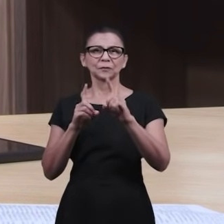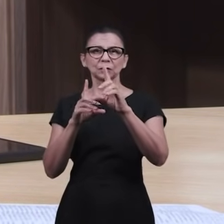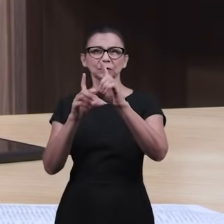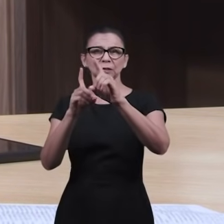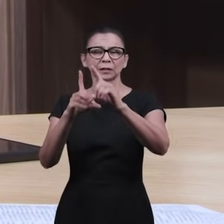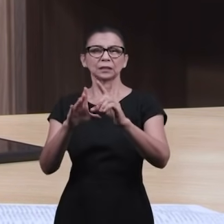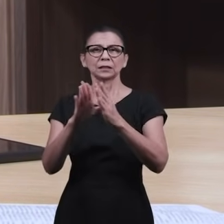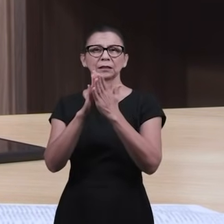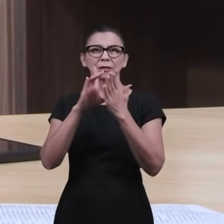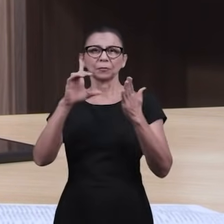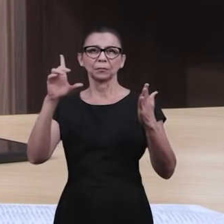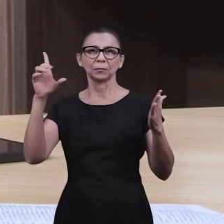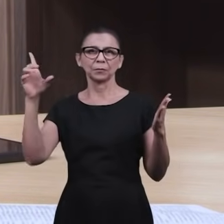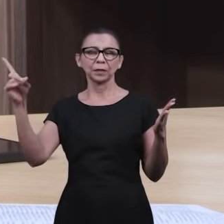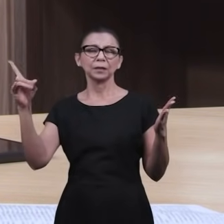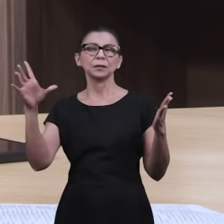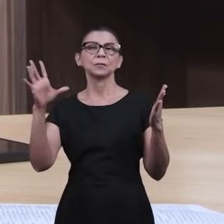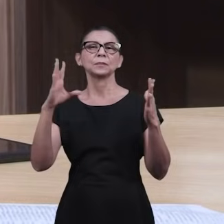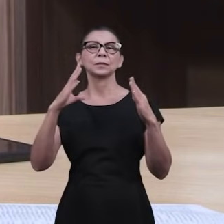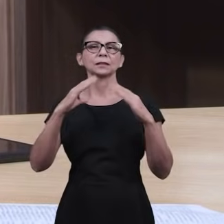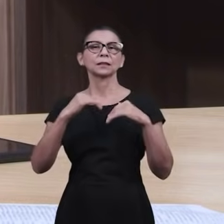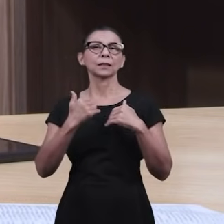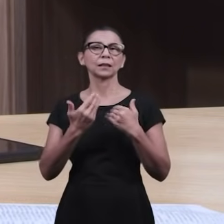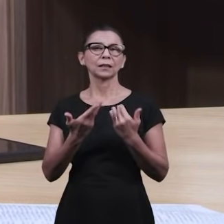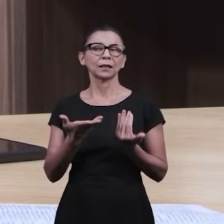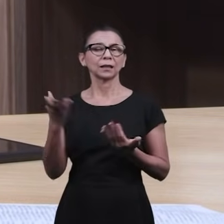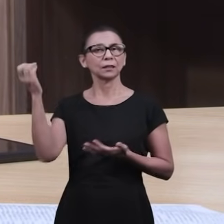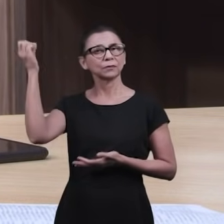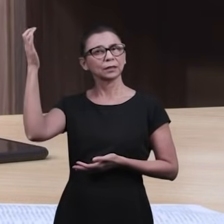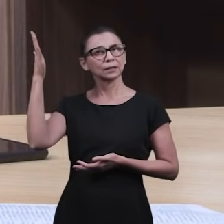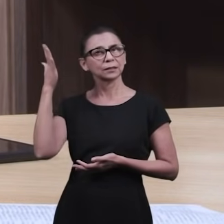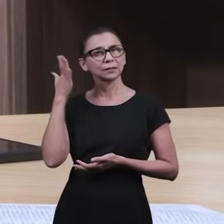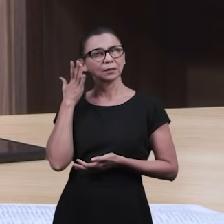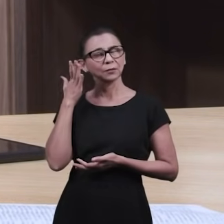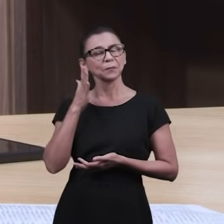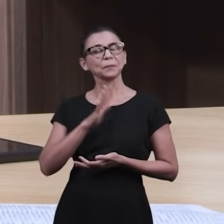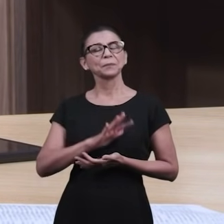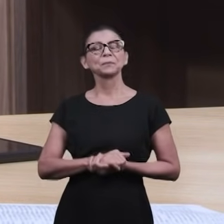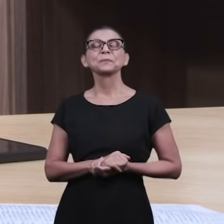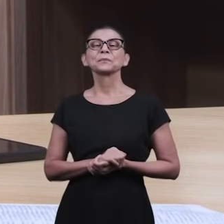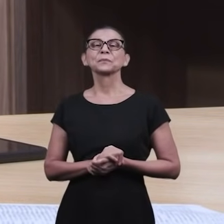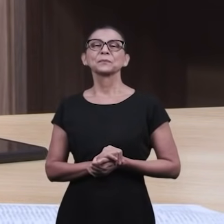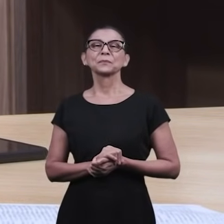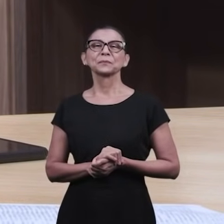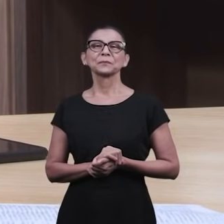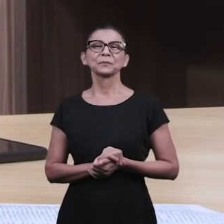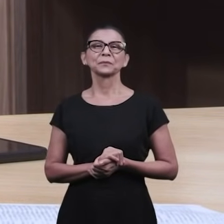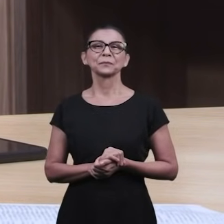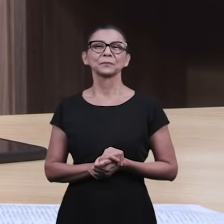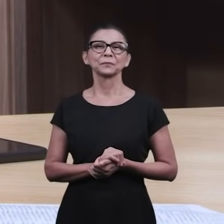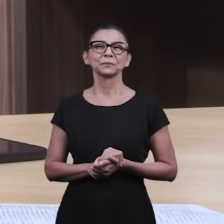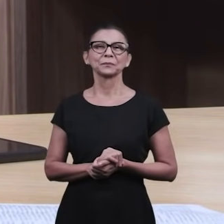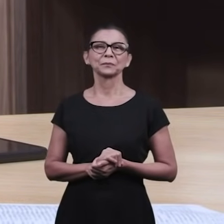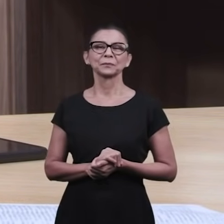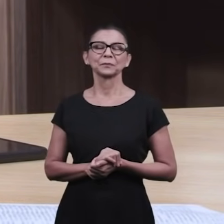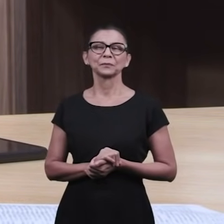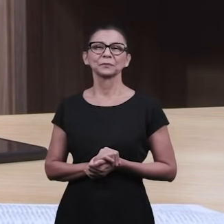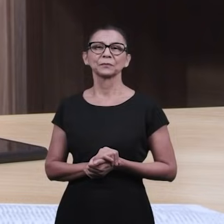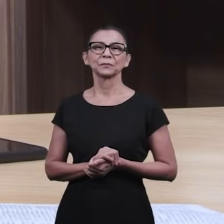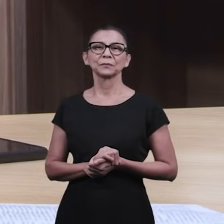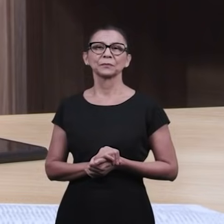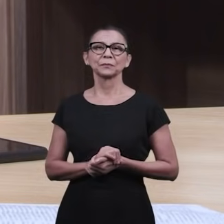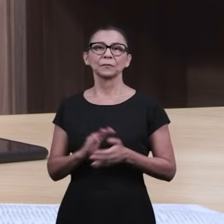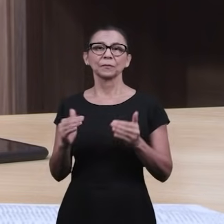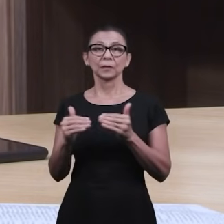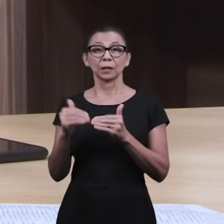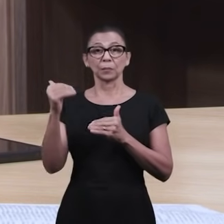doutrina bíblica, a palavra de Deus, a compreensão, a revelação, a direção do Espírito Santo para nós nessa obra. E a